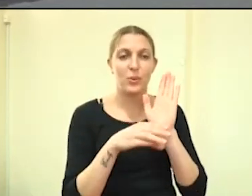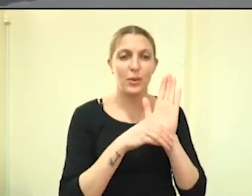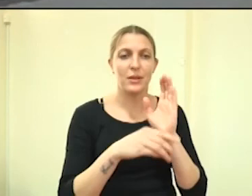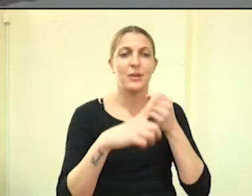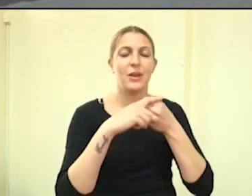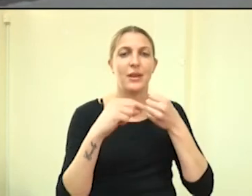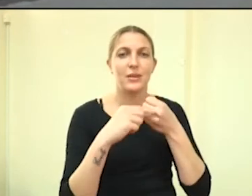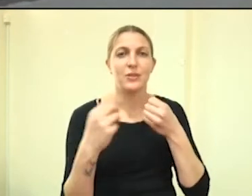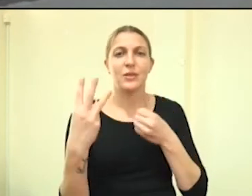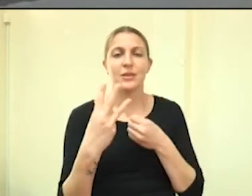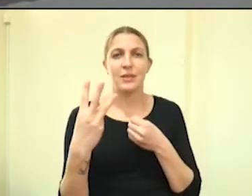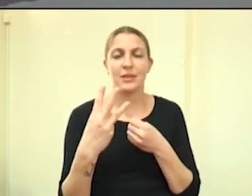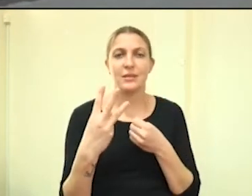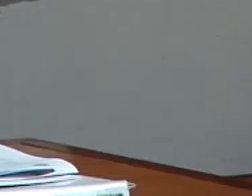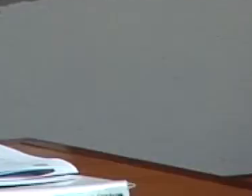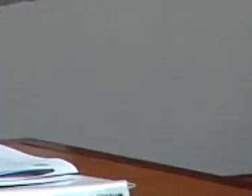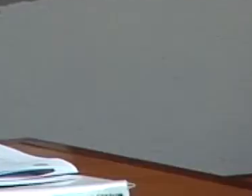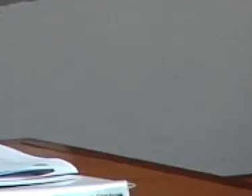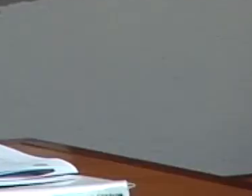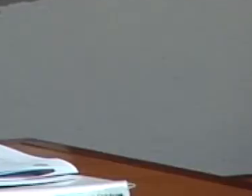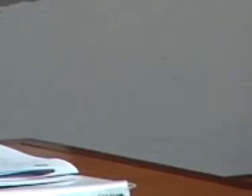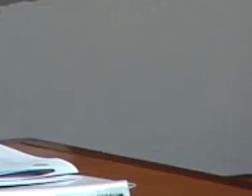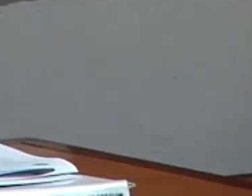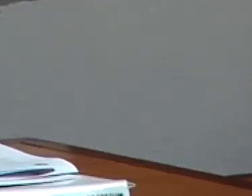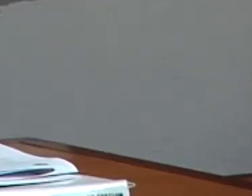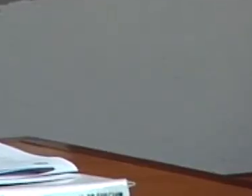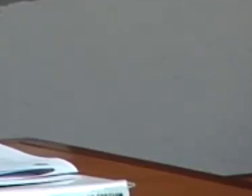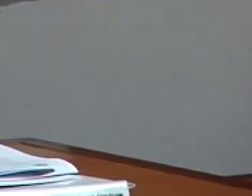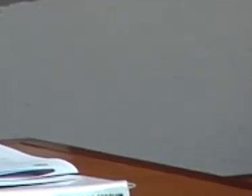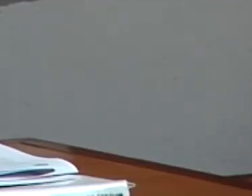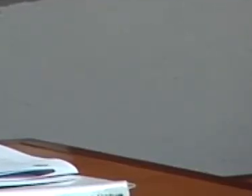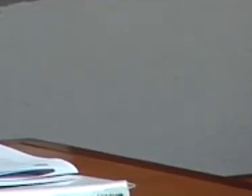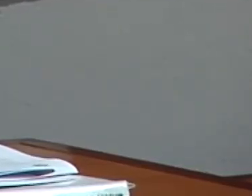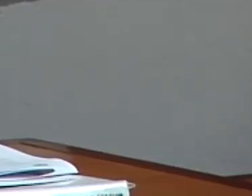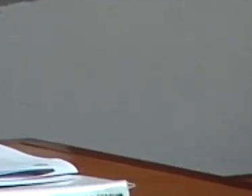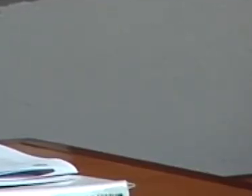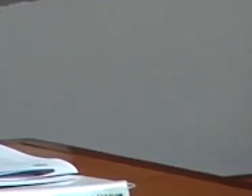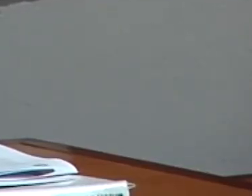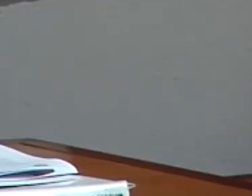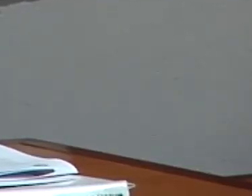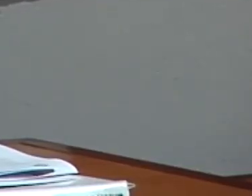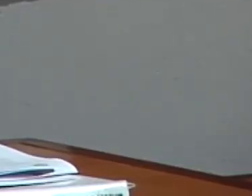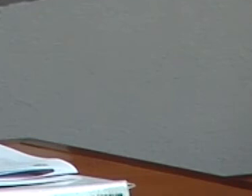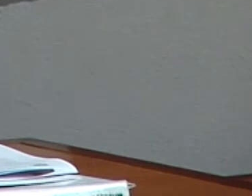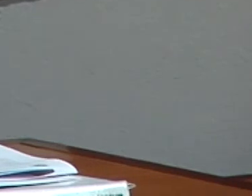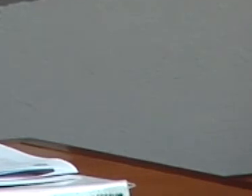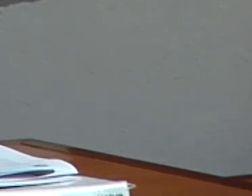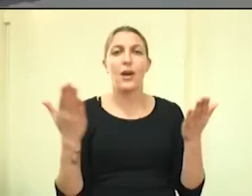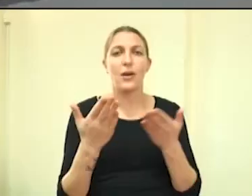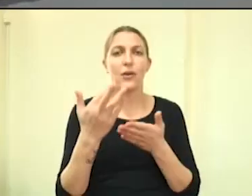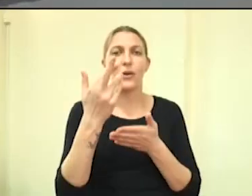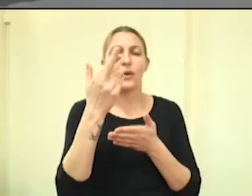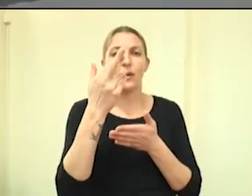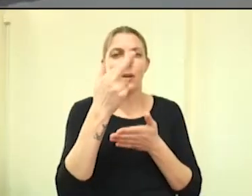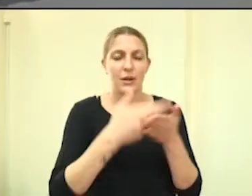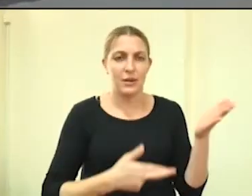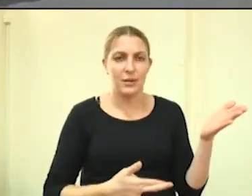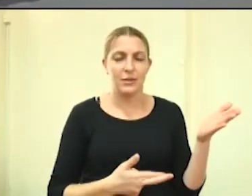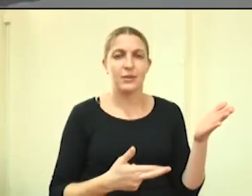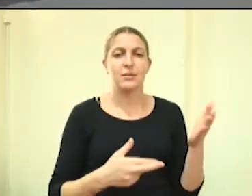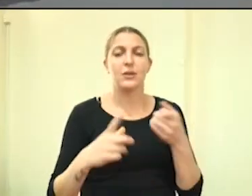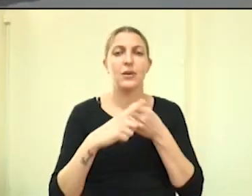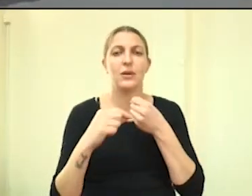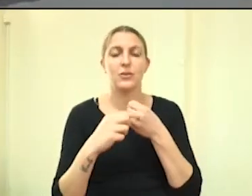3º, a Lei número 6.095, de 22 de dezembro de 2015, que passa a vigorar com a seguinte redação.